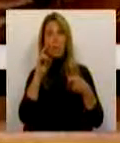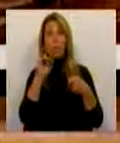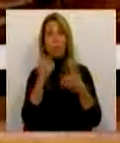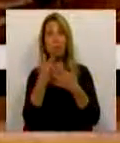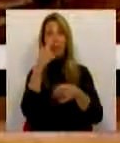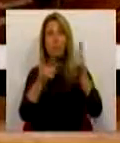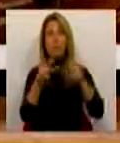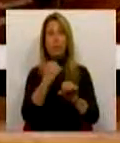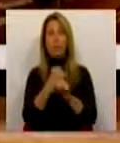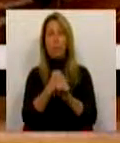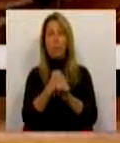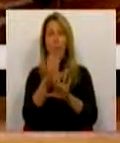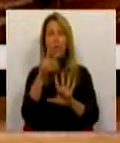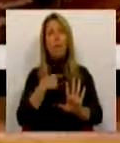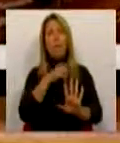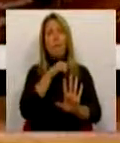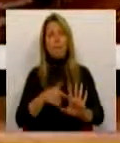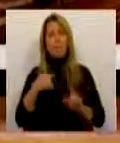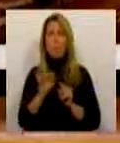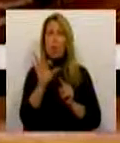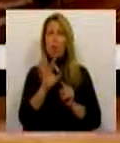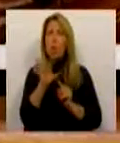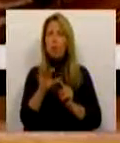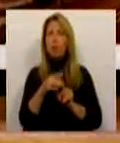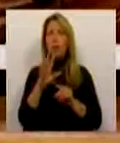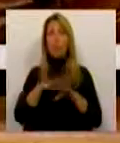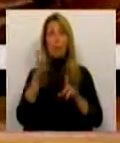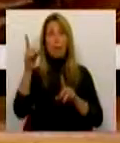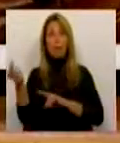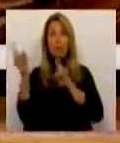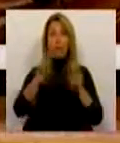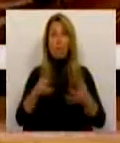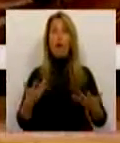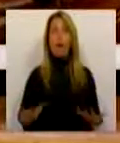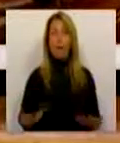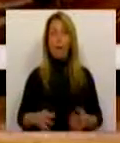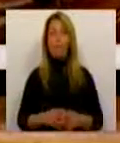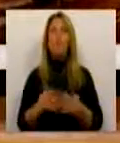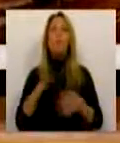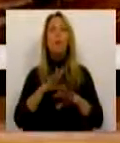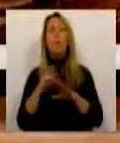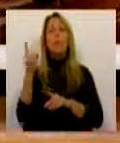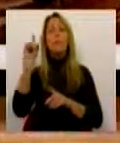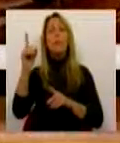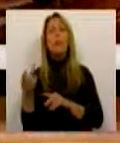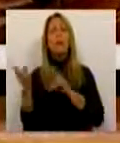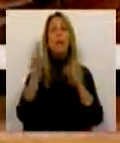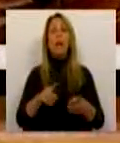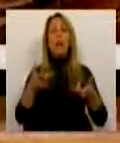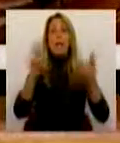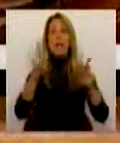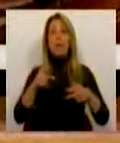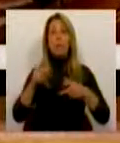trabalhadores. Permitam-me breves notas sobre cada uma das diretivas agora transpostas. No que toca à diretiva relativa à livre